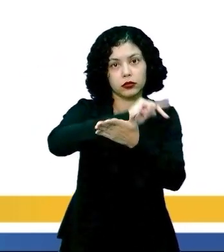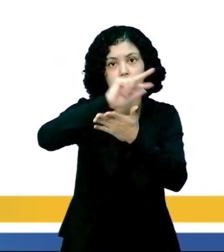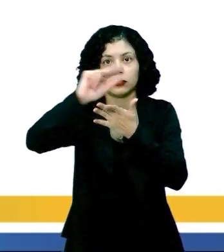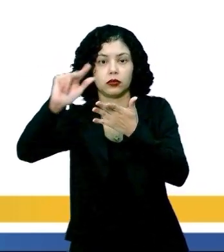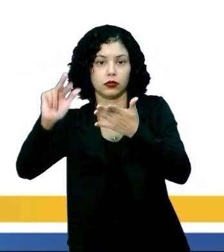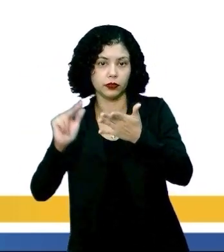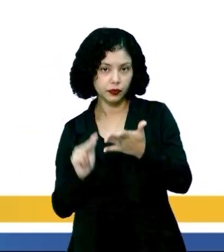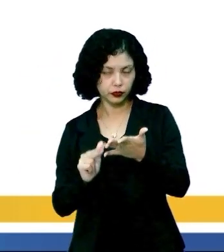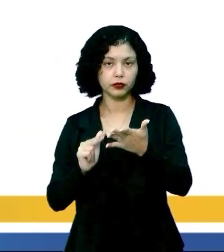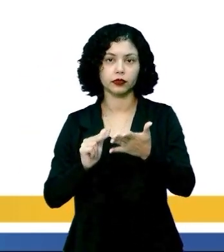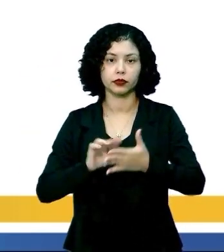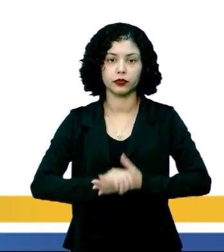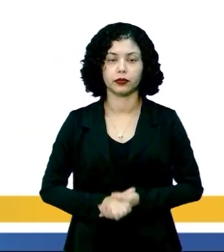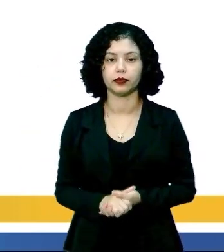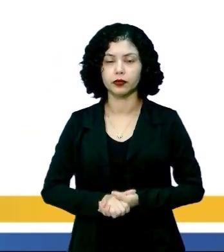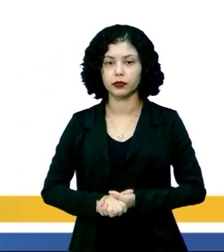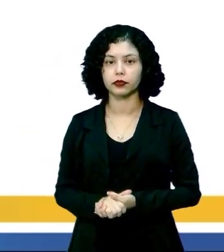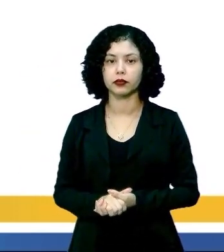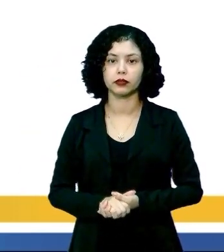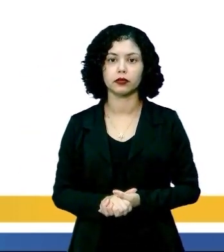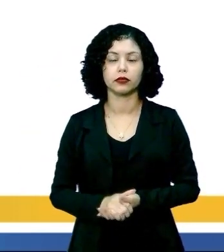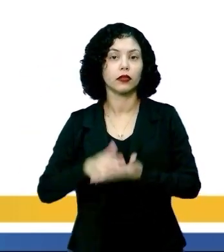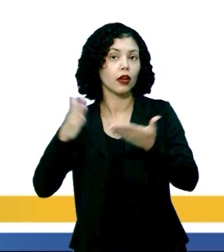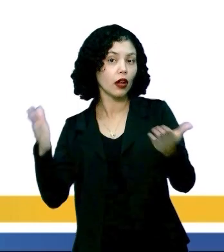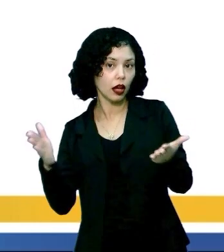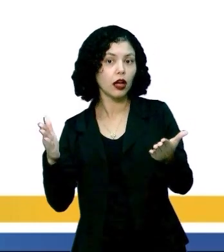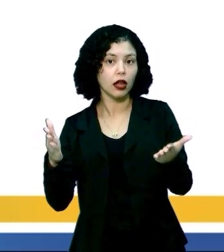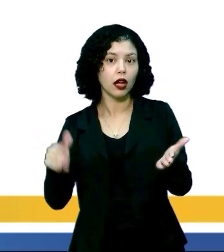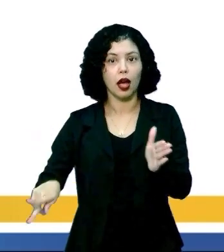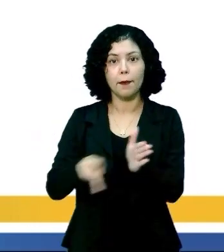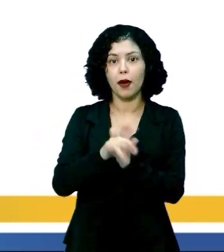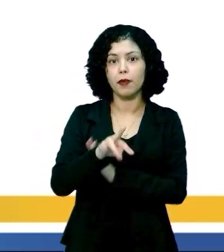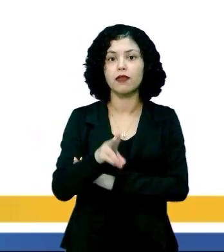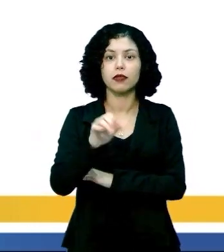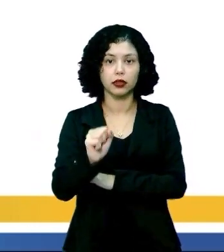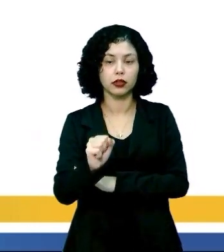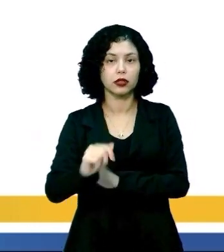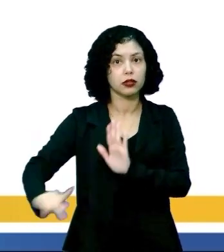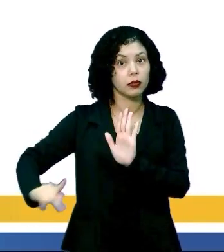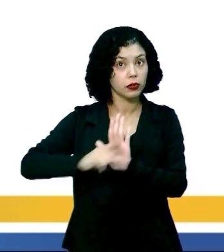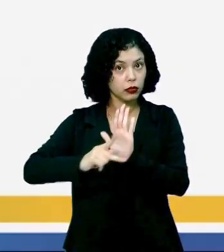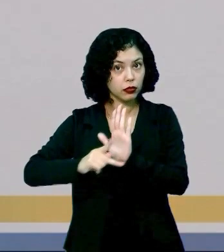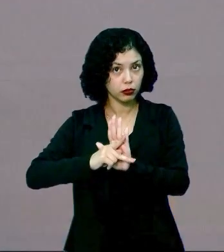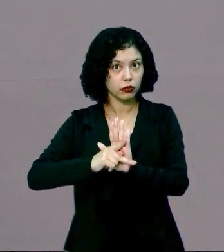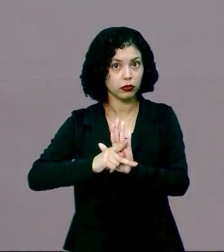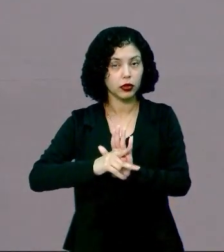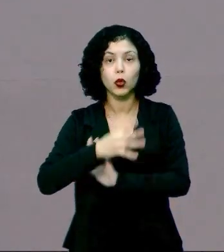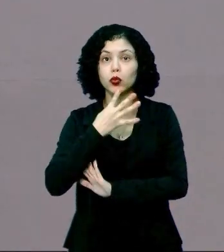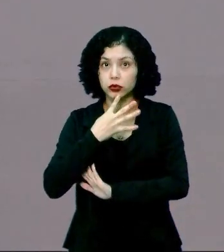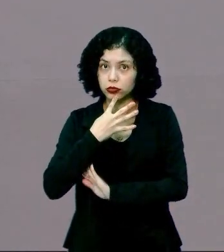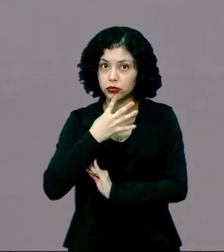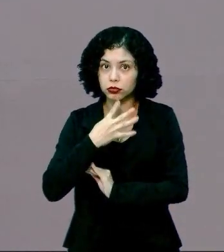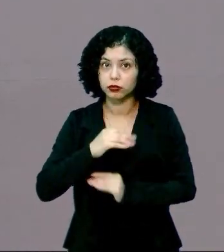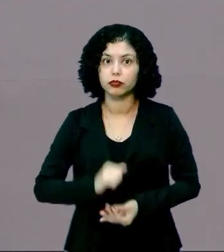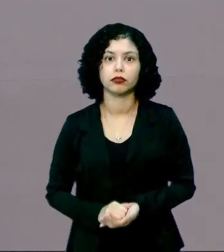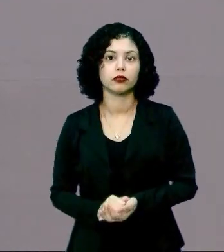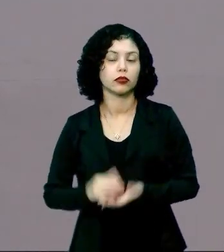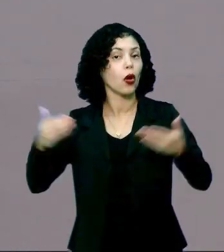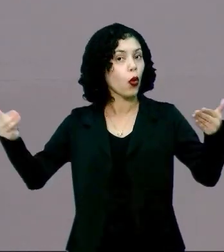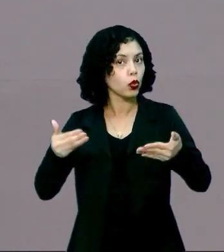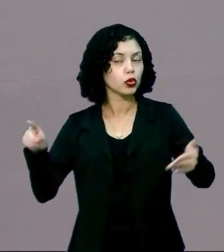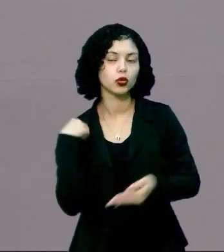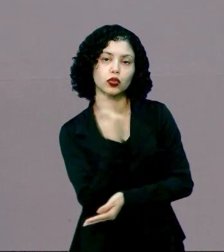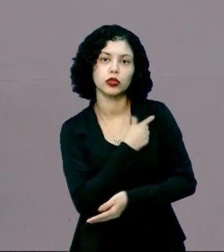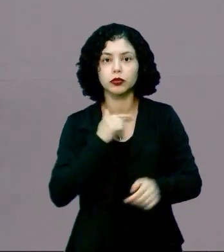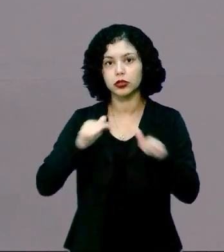e pesquisas de diversos tipos, desde que a fonte seja explícita. Então, nós temos aqui, hoje,